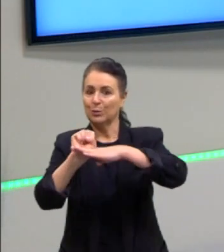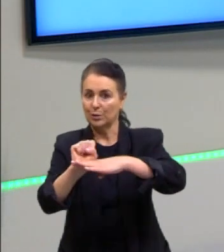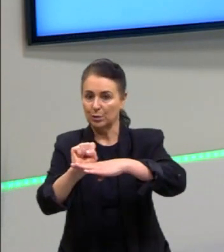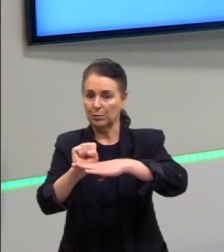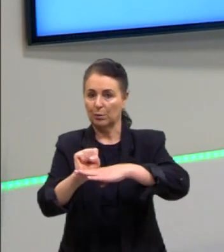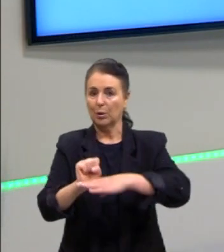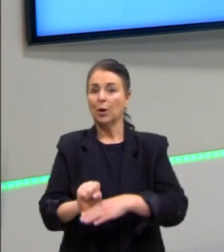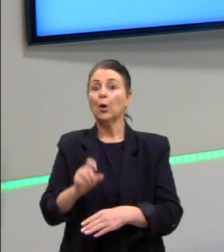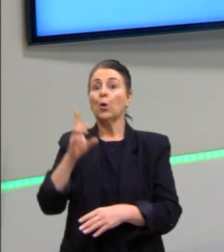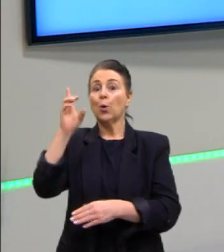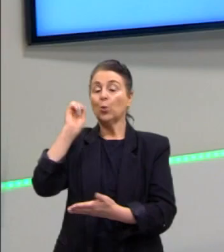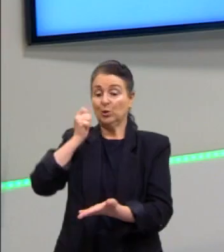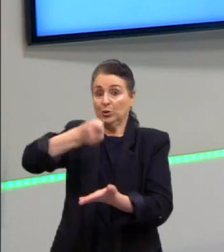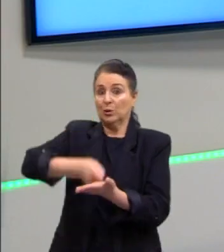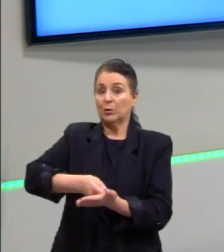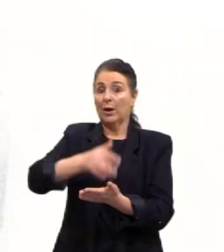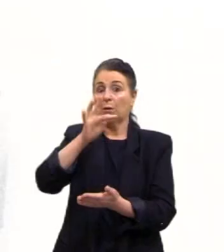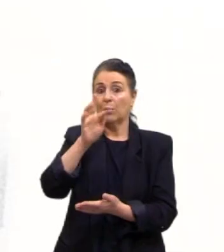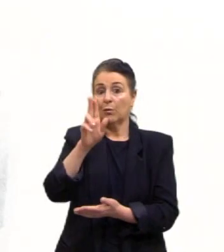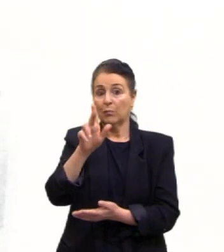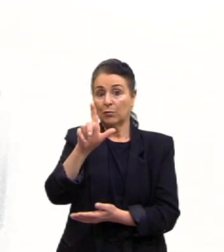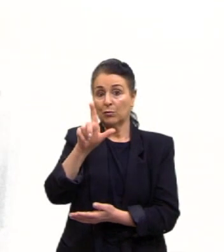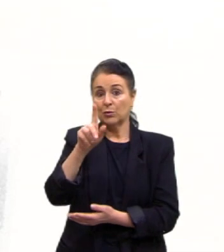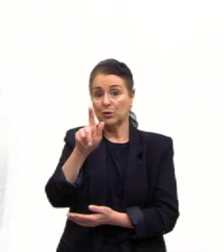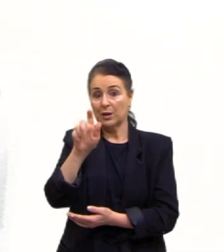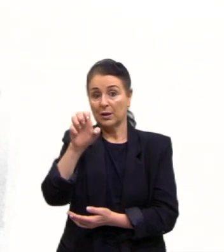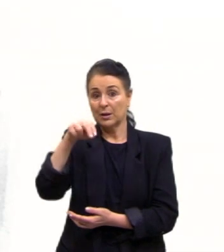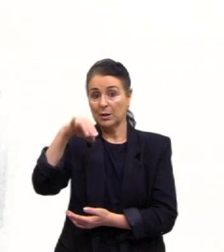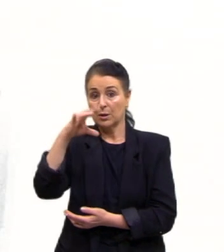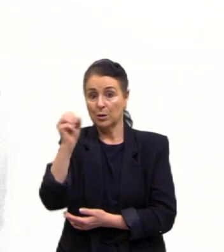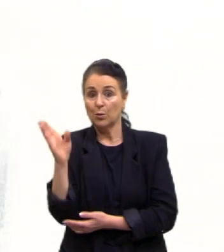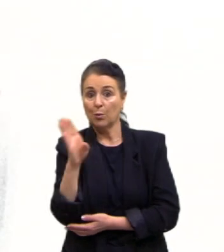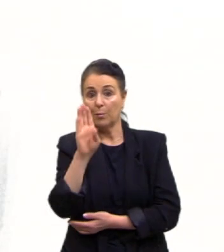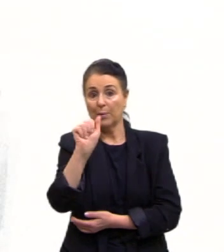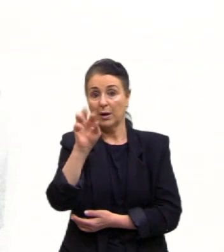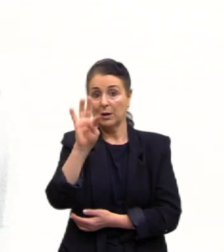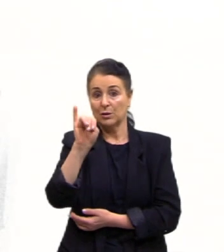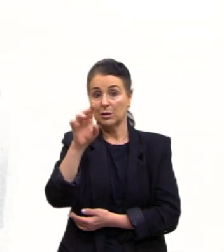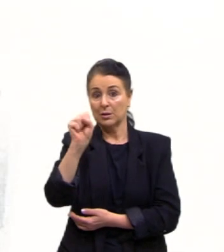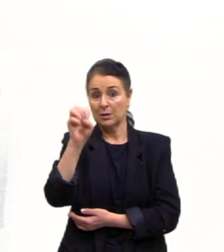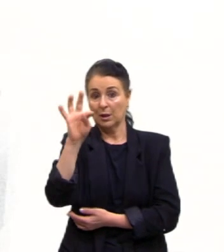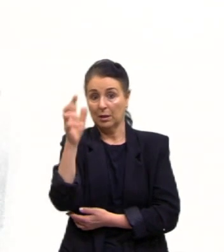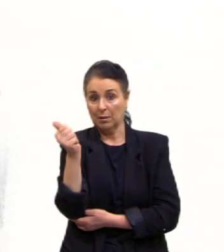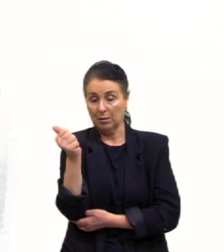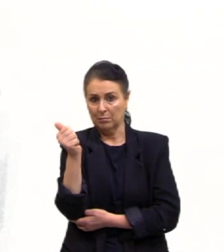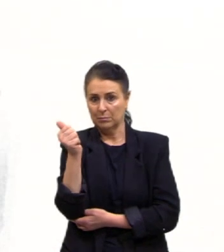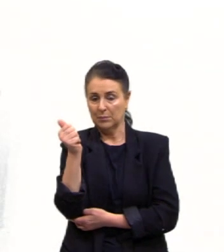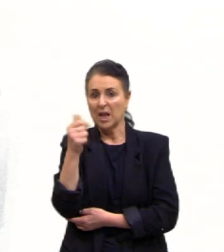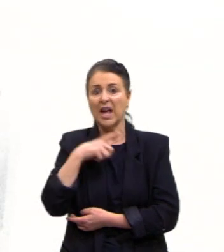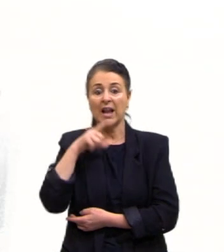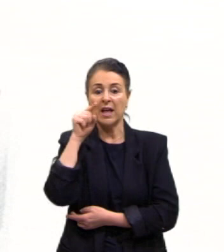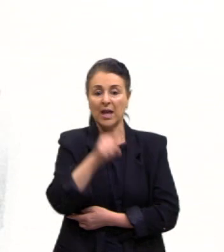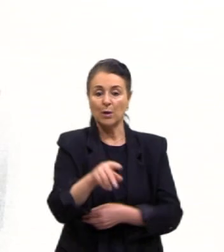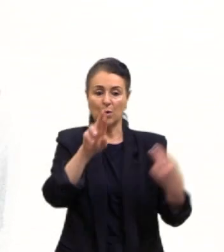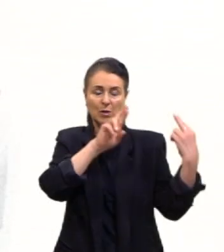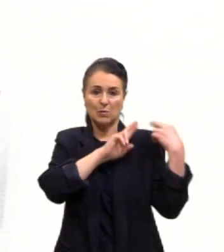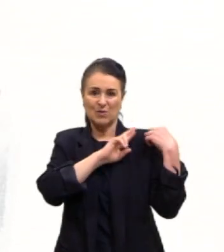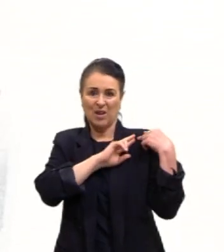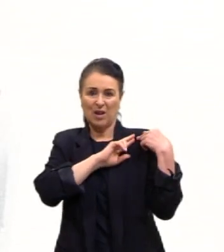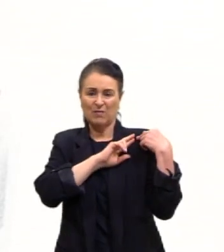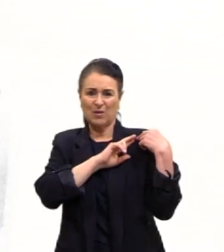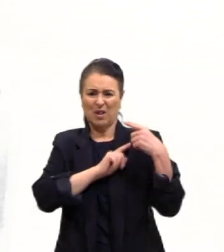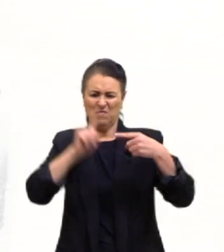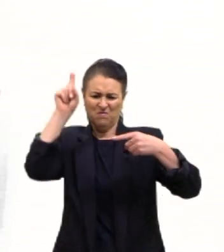poder é Fugêncio Batista né então eles tiram do Poder um ditador que praticava censura que perseguia